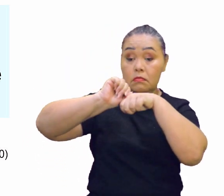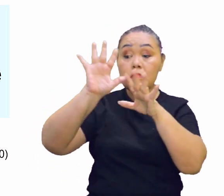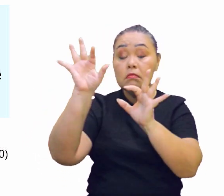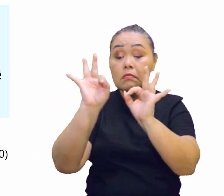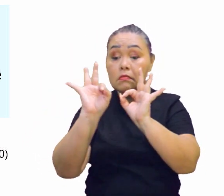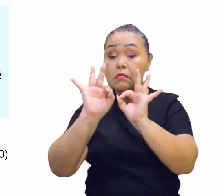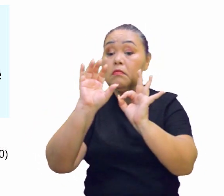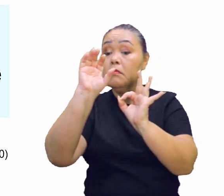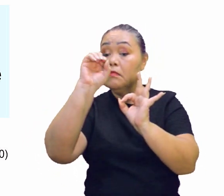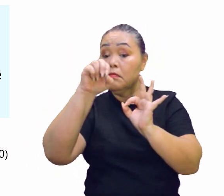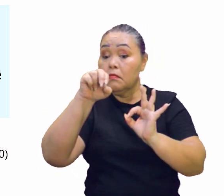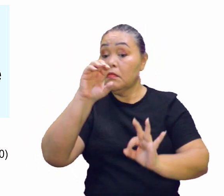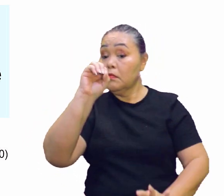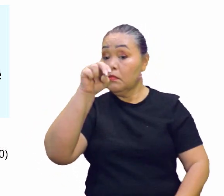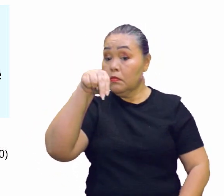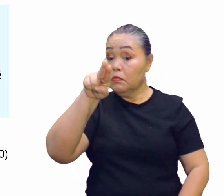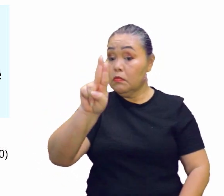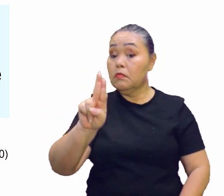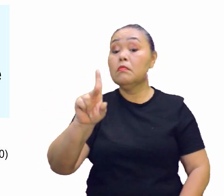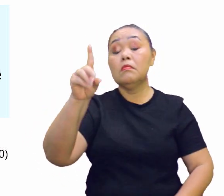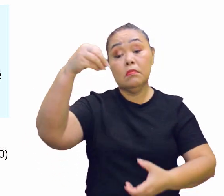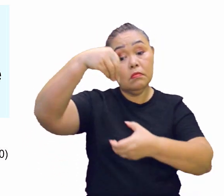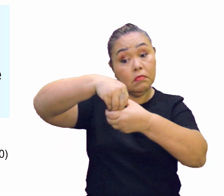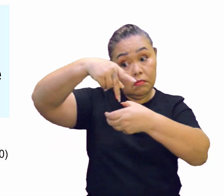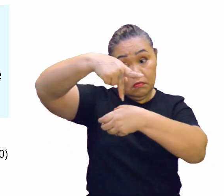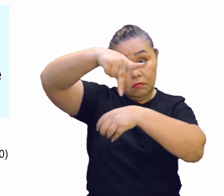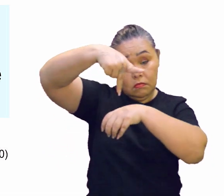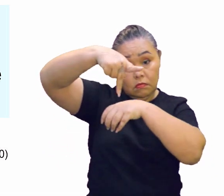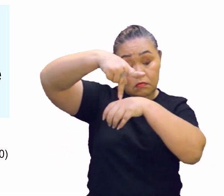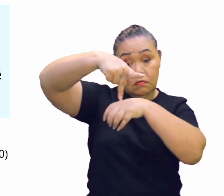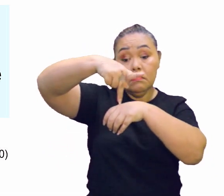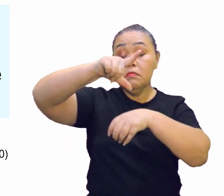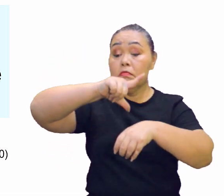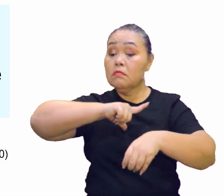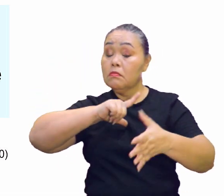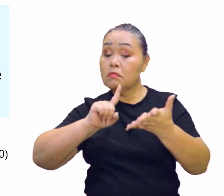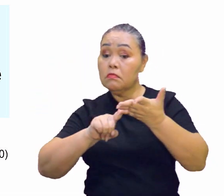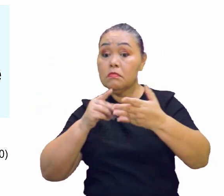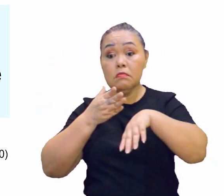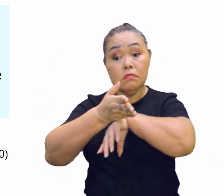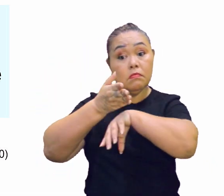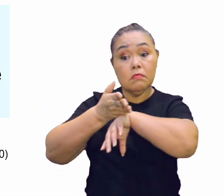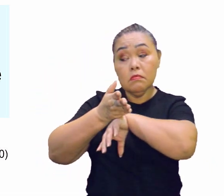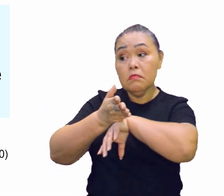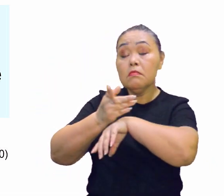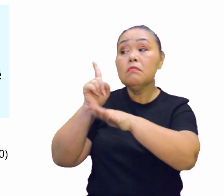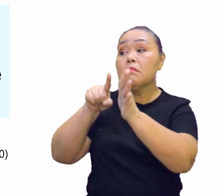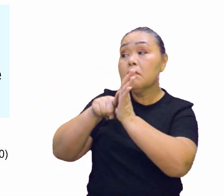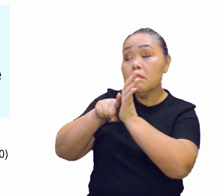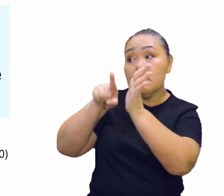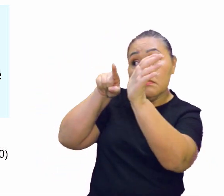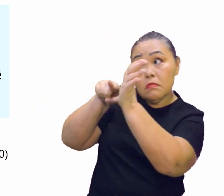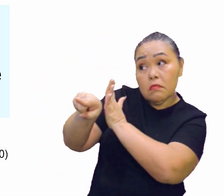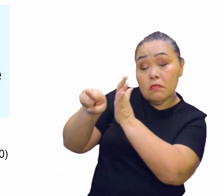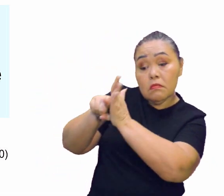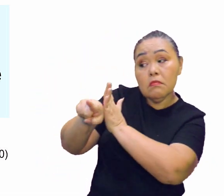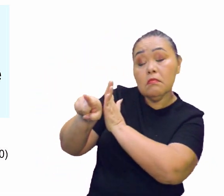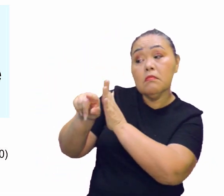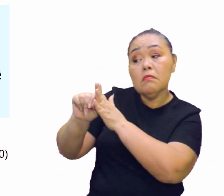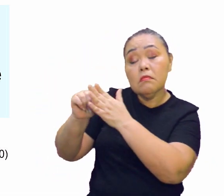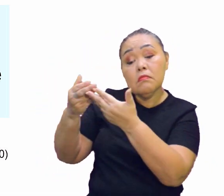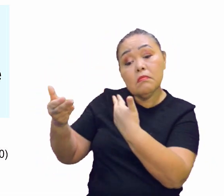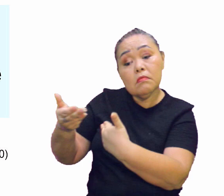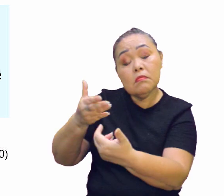Nações Unidas, o Brasil tem são várias vezes que o Brasil é consultado em questões que